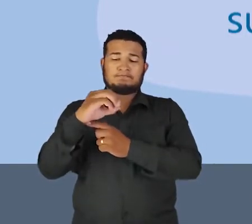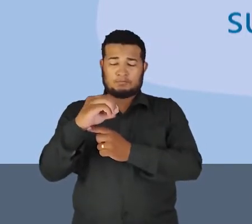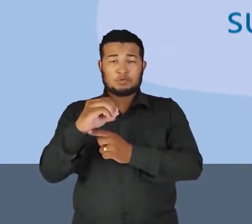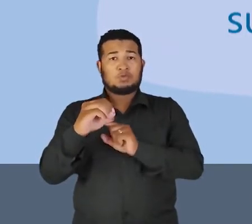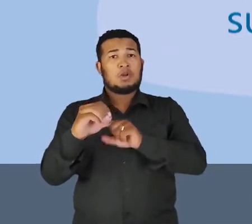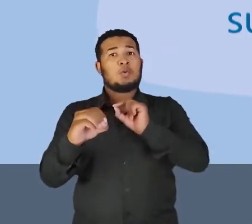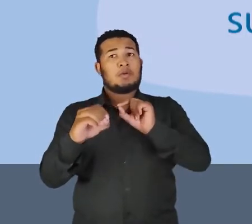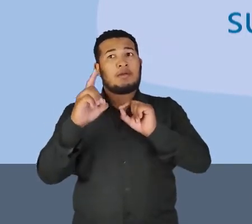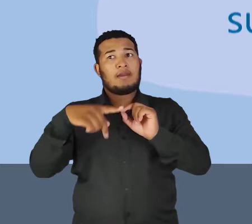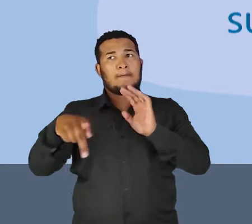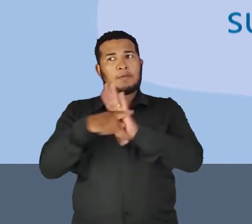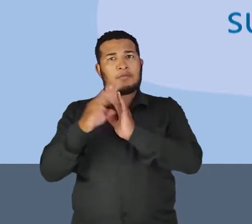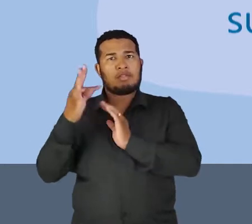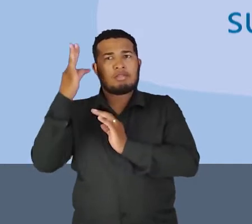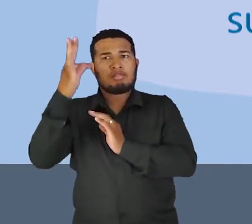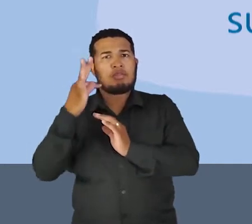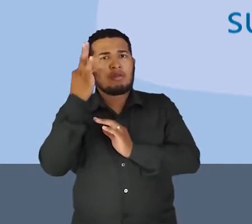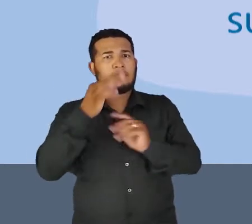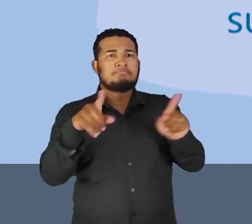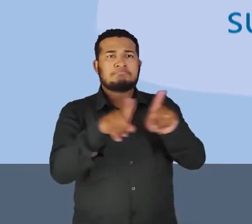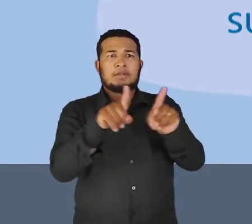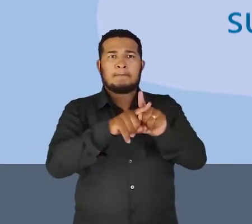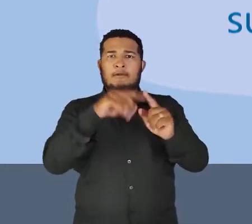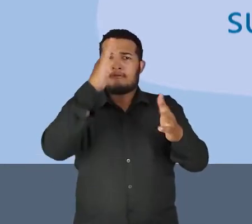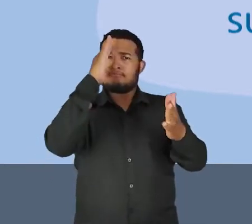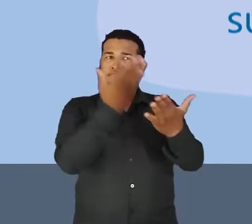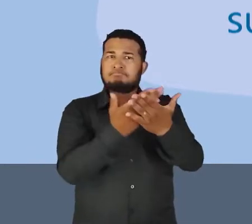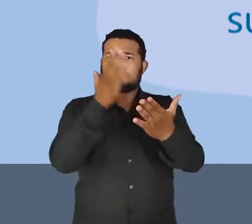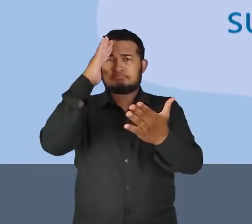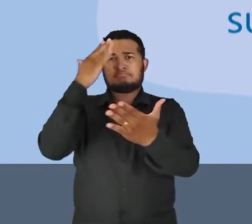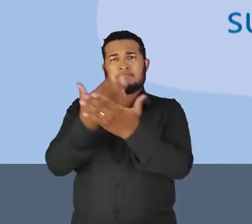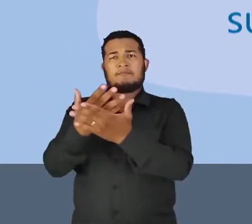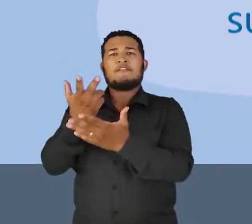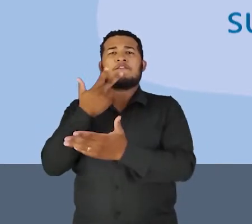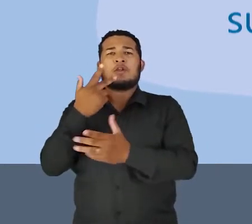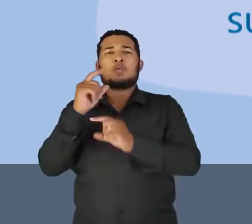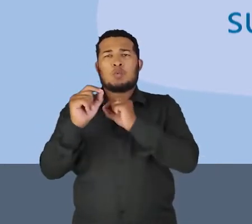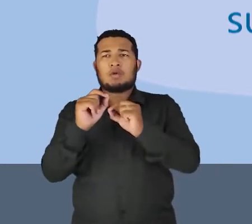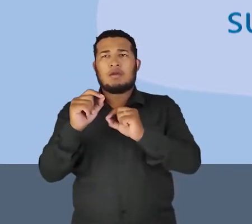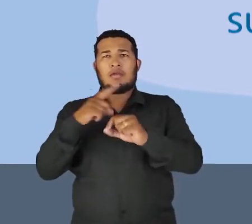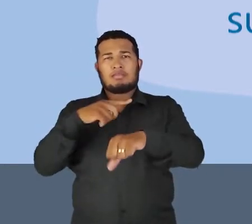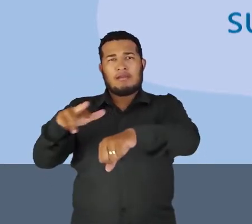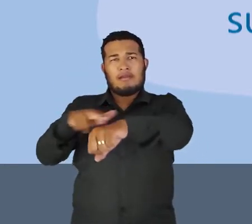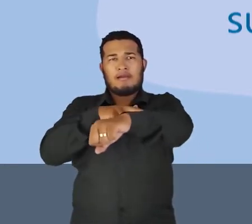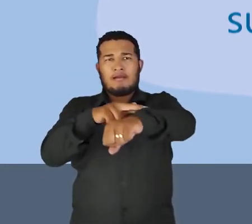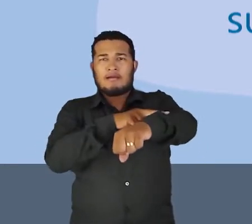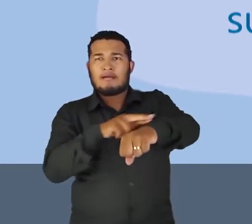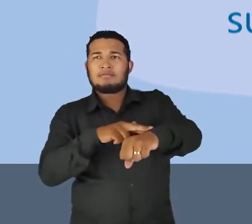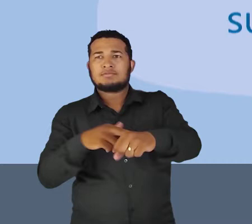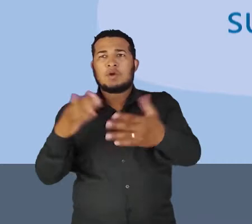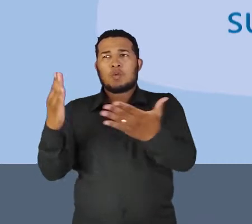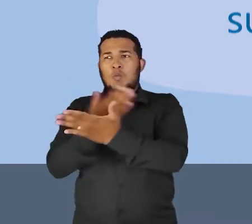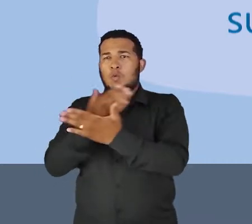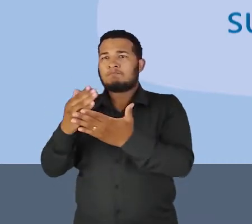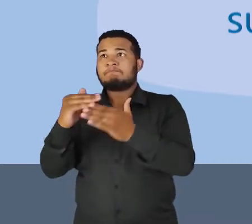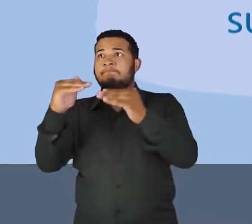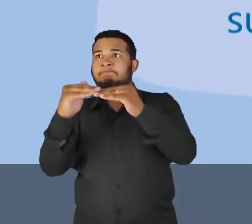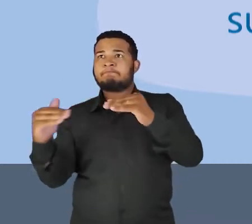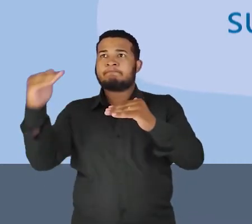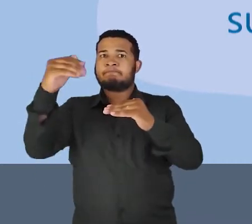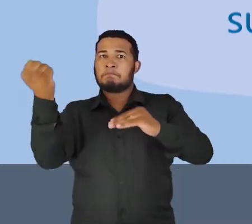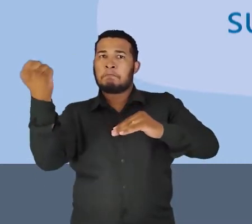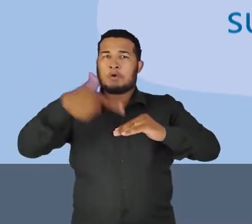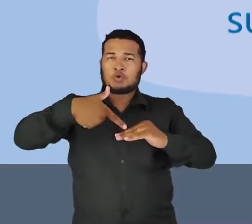e crenças que estabelece uma hierarquia entre as raças e entre as etnias. E um segundo conceito